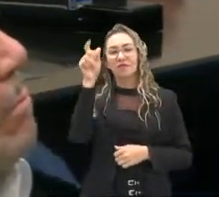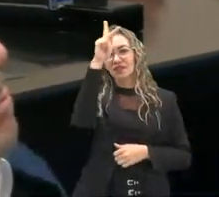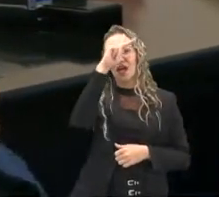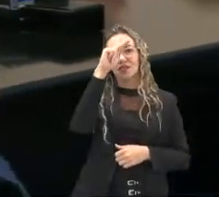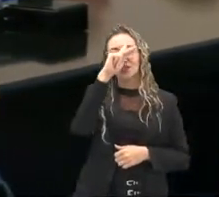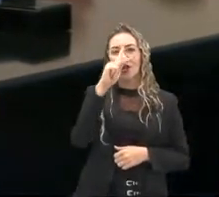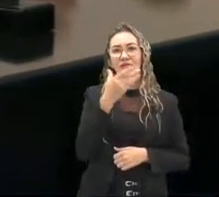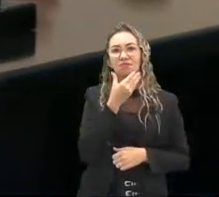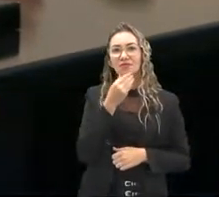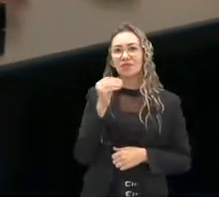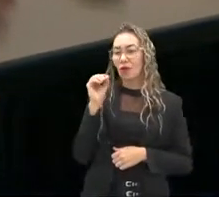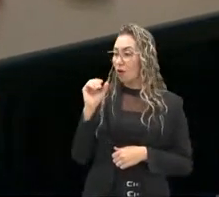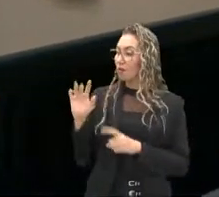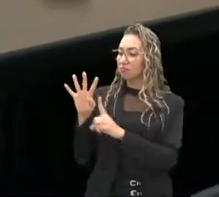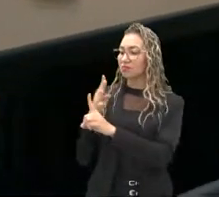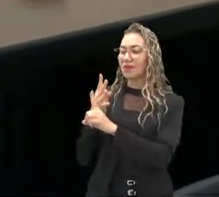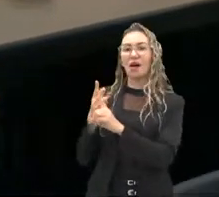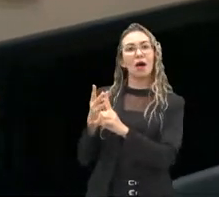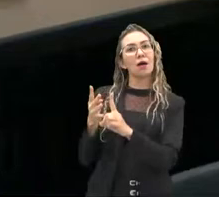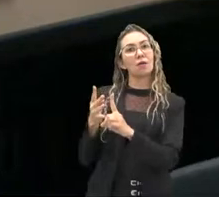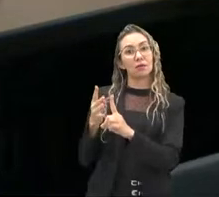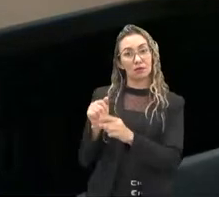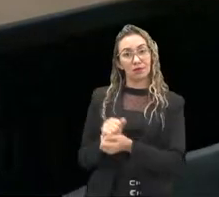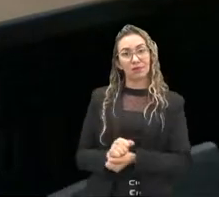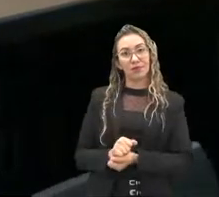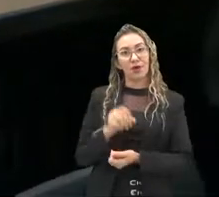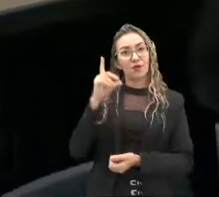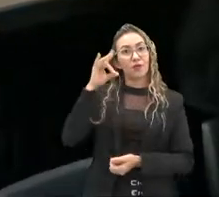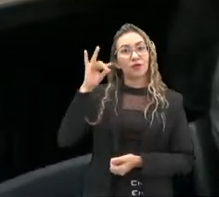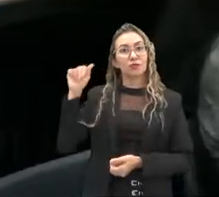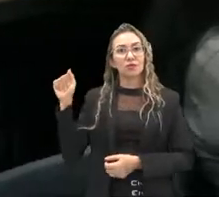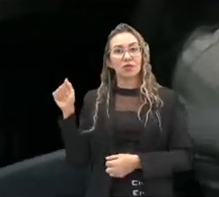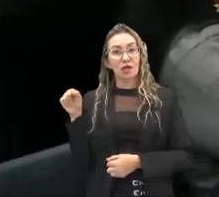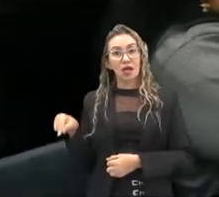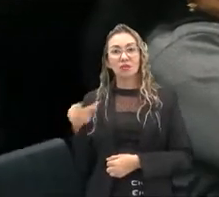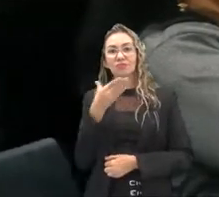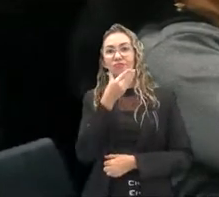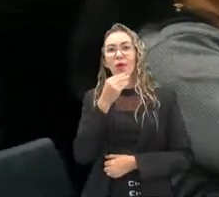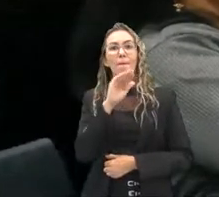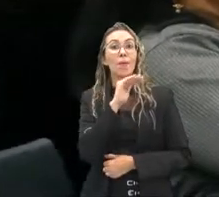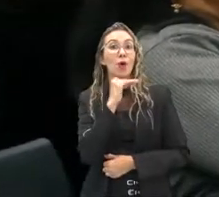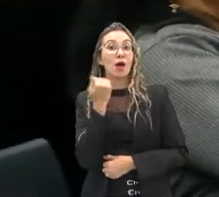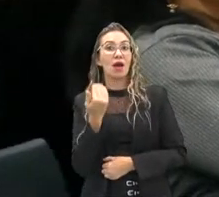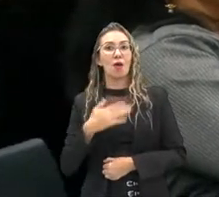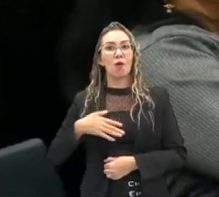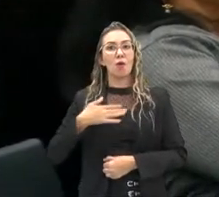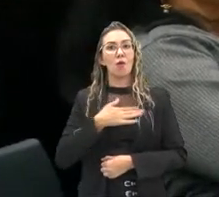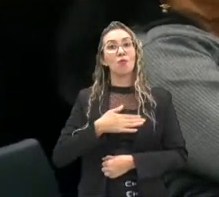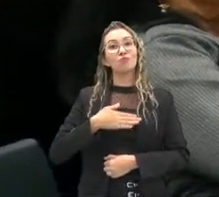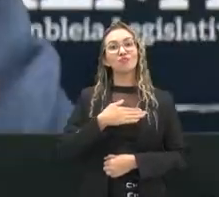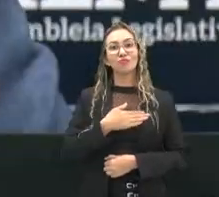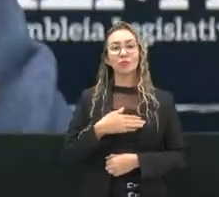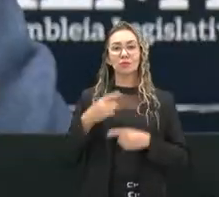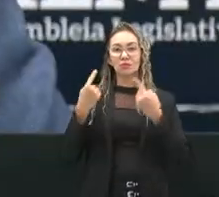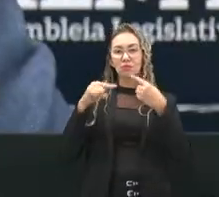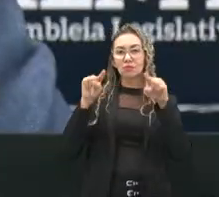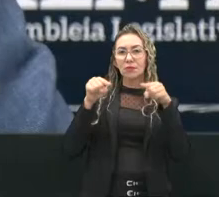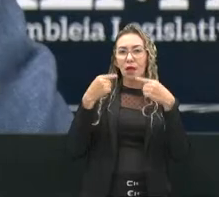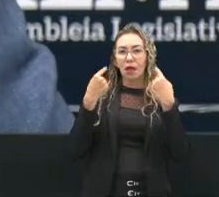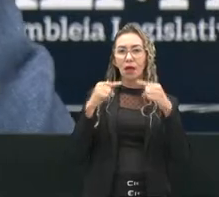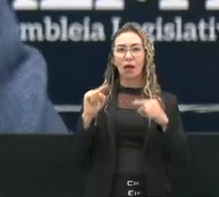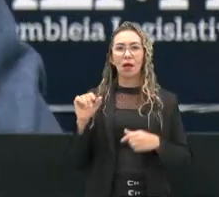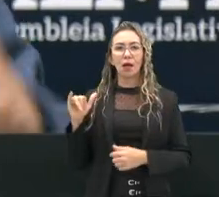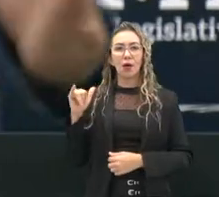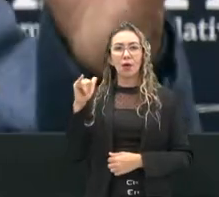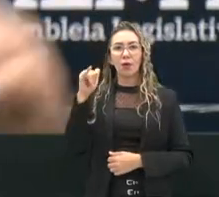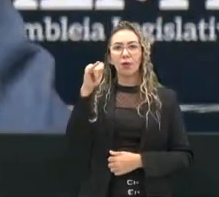foi exatamente no dia em que ele faleceu. Eu gosto muito de música e, no mesmo voo, estava o Agostinho